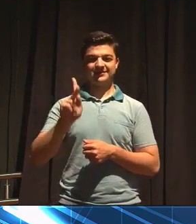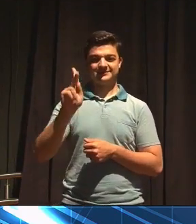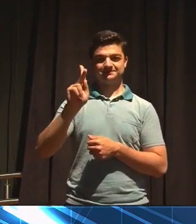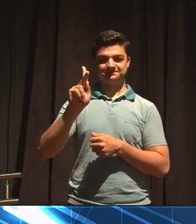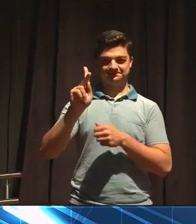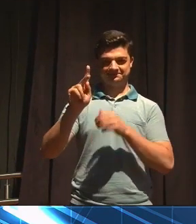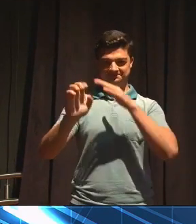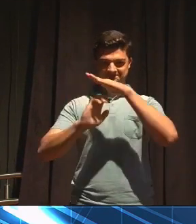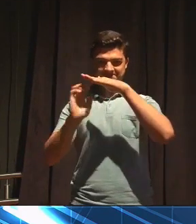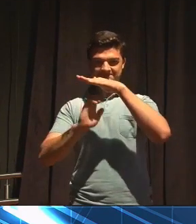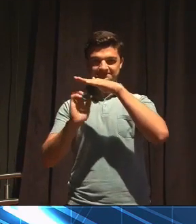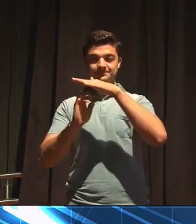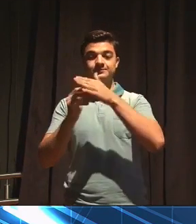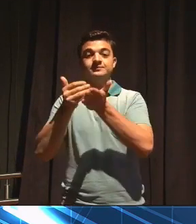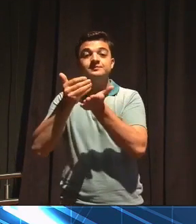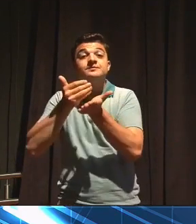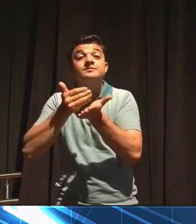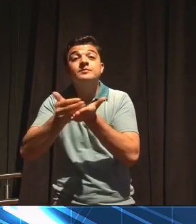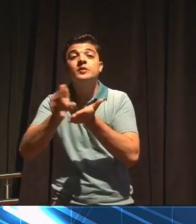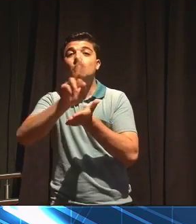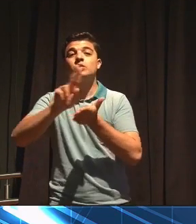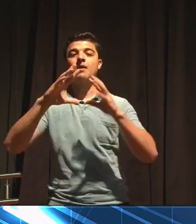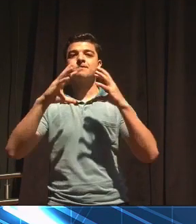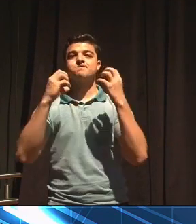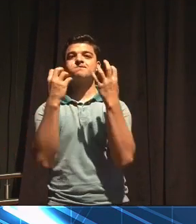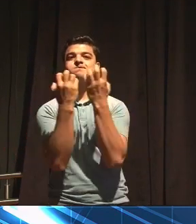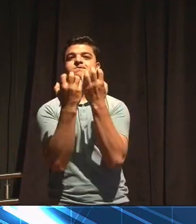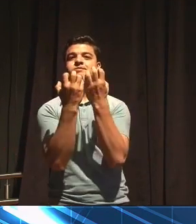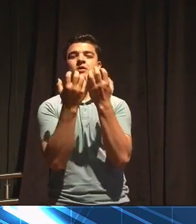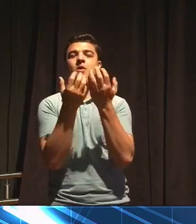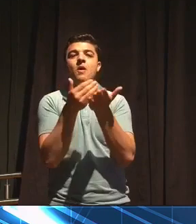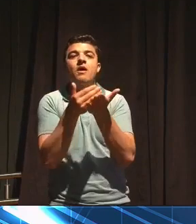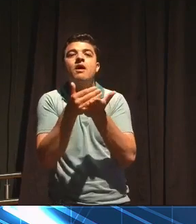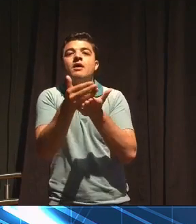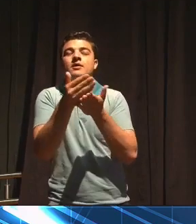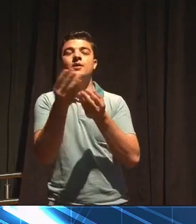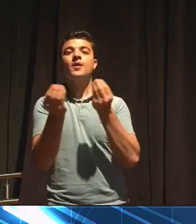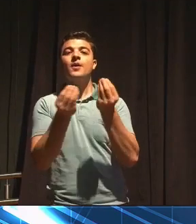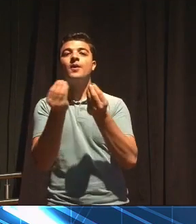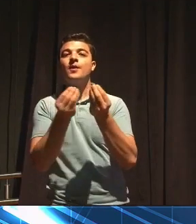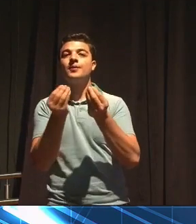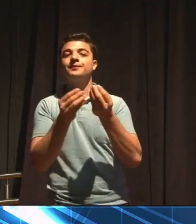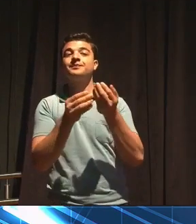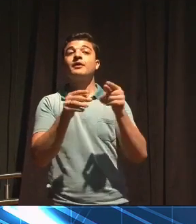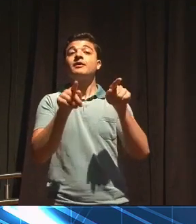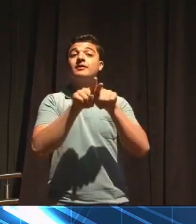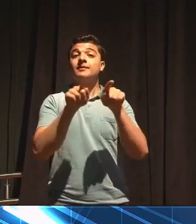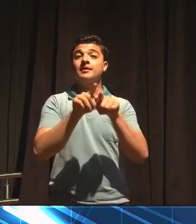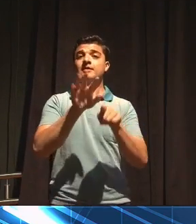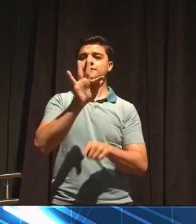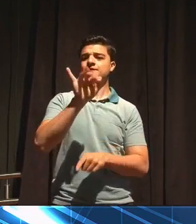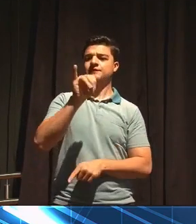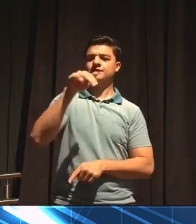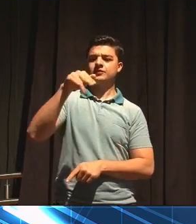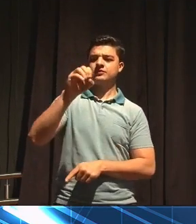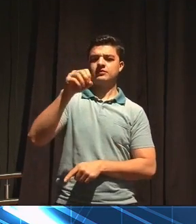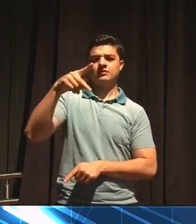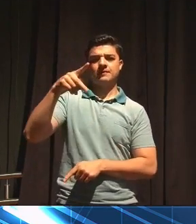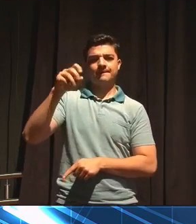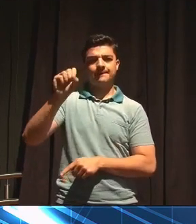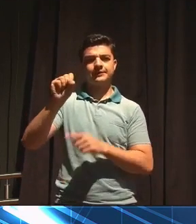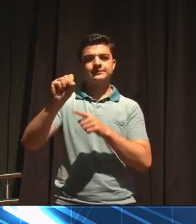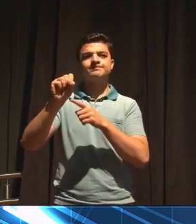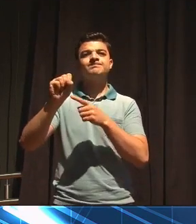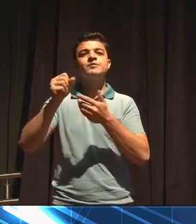a nuvem, como é que quando nós tivemos que adotar FinOps e como é que nós começamos a ver